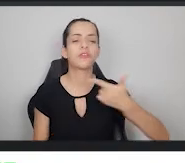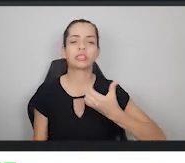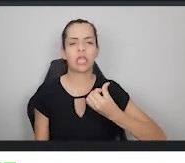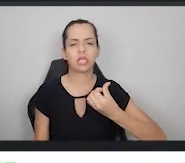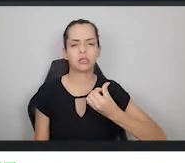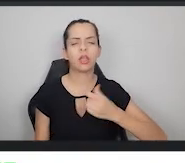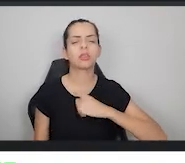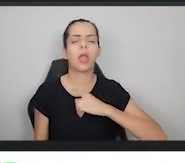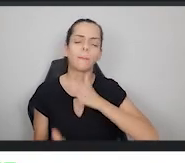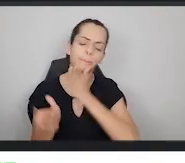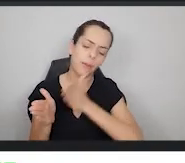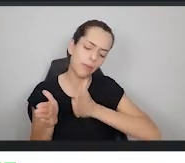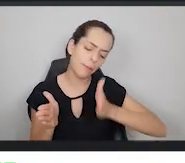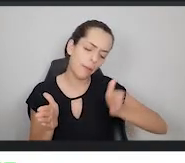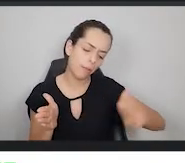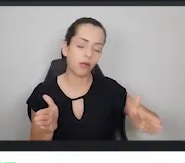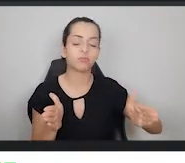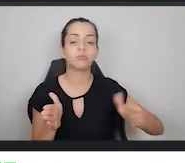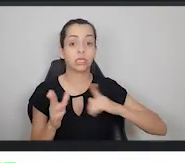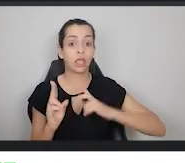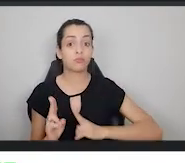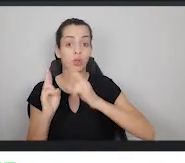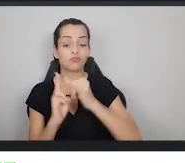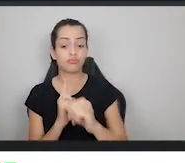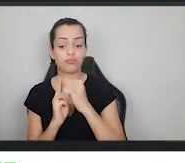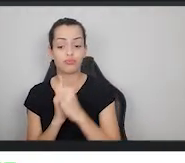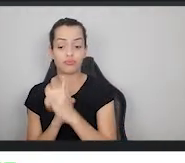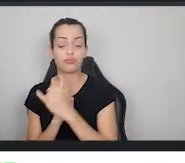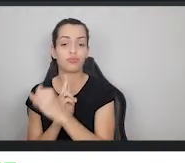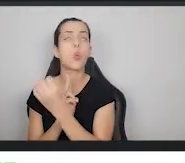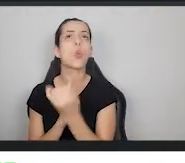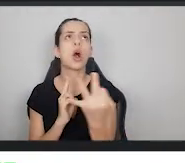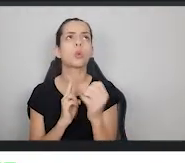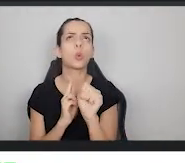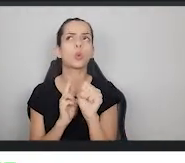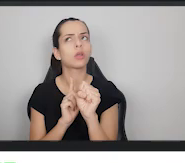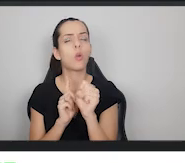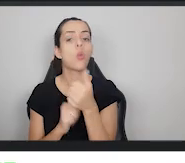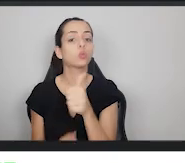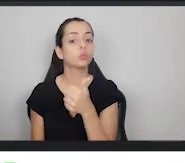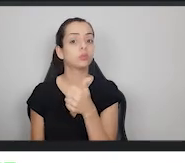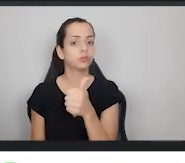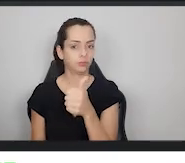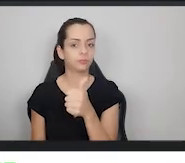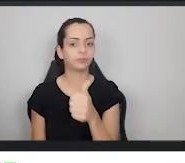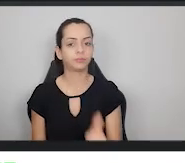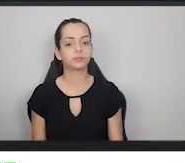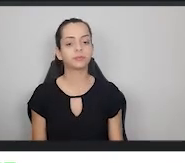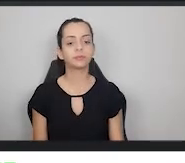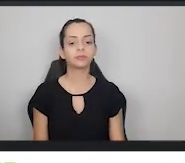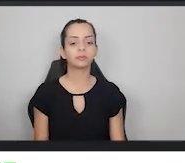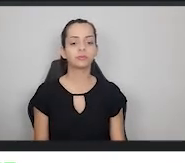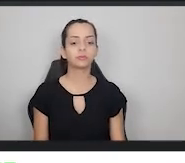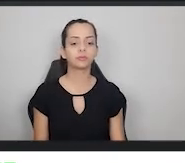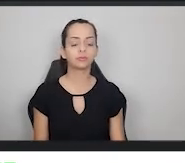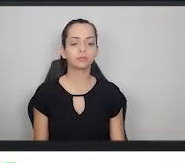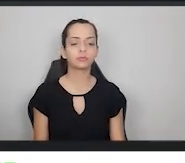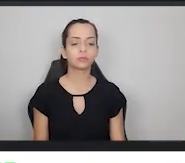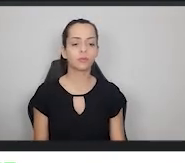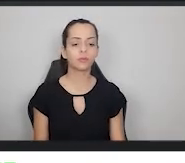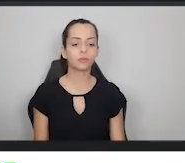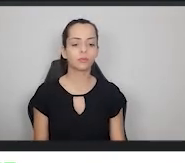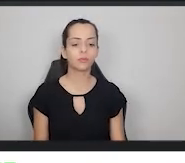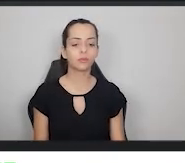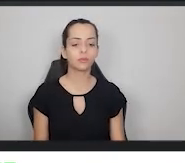São 26 procedimentos de distribuição, de transmissão, procedimentos de rede, né? São